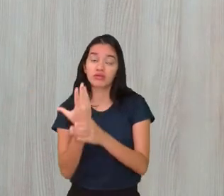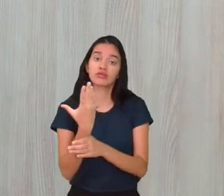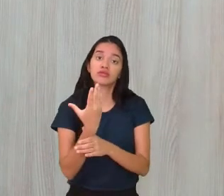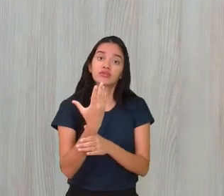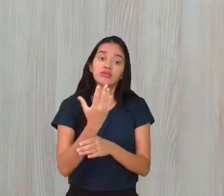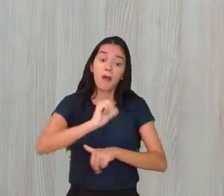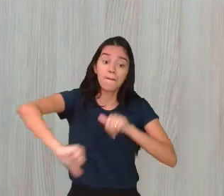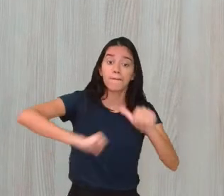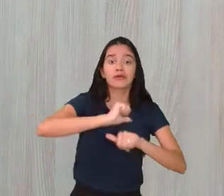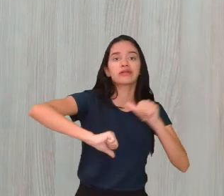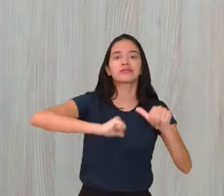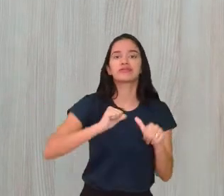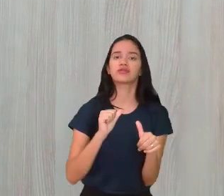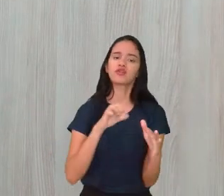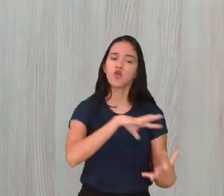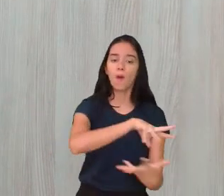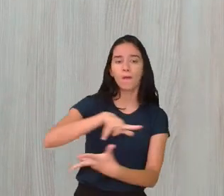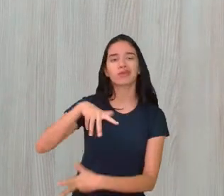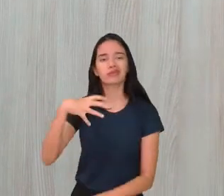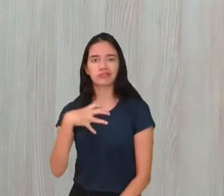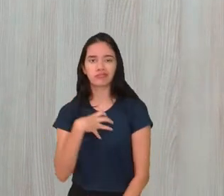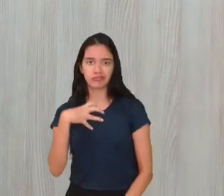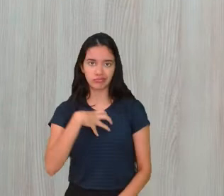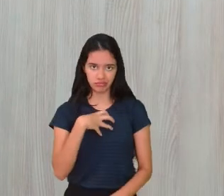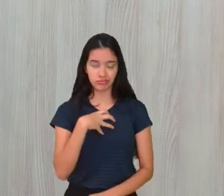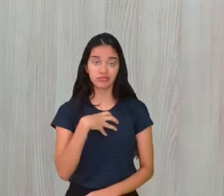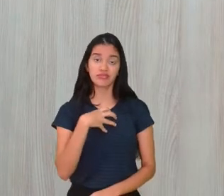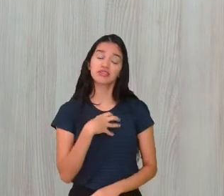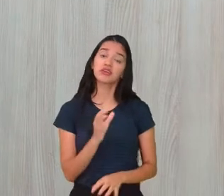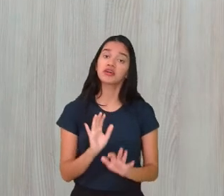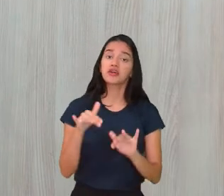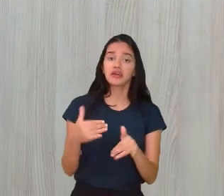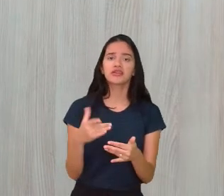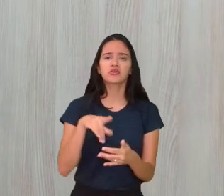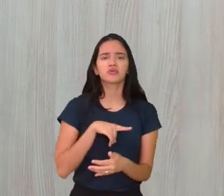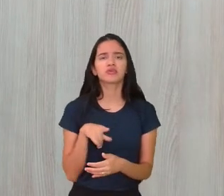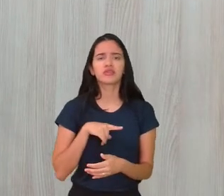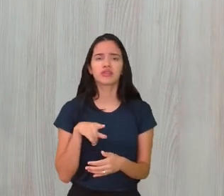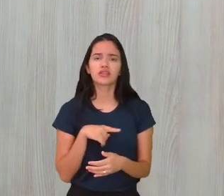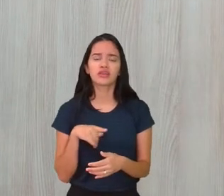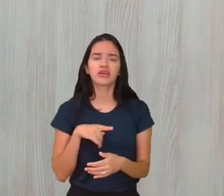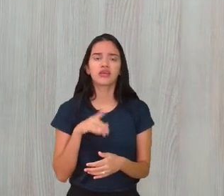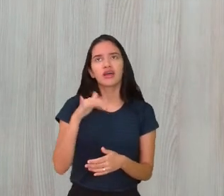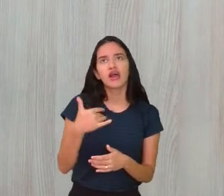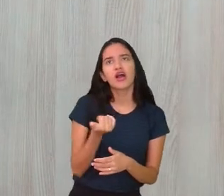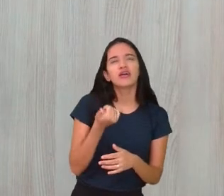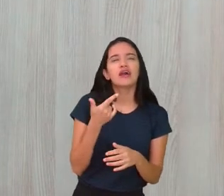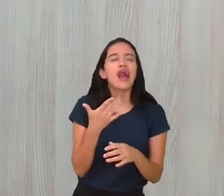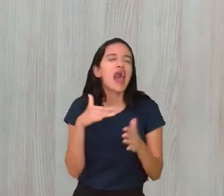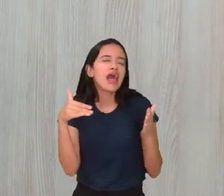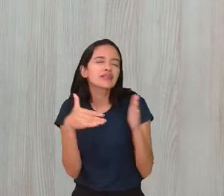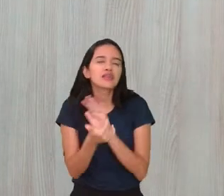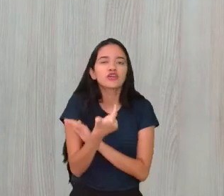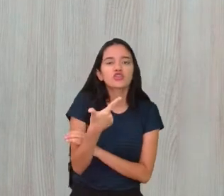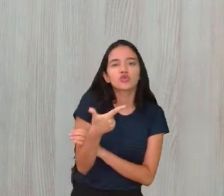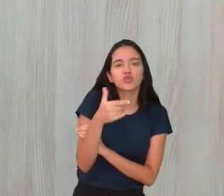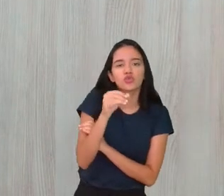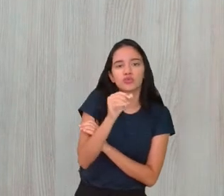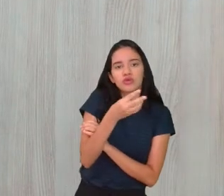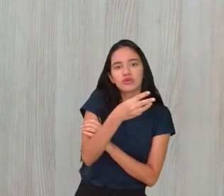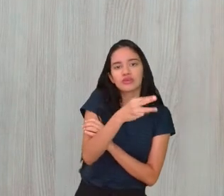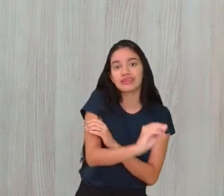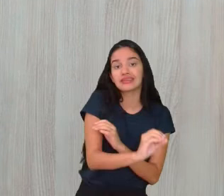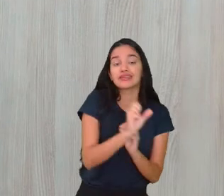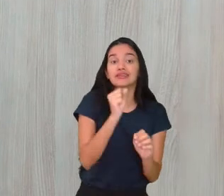o planeta vai sentir lá na frente essas questões. Então, há indícios de que daqui até 2030 nós tenhamos